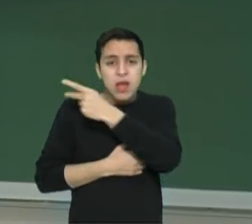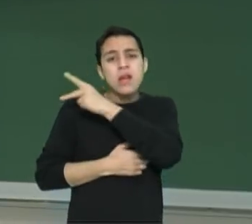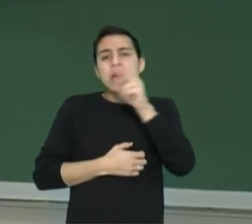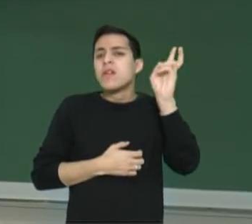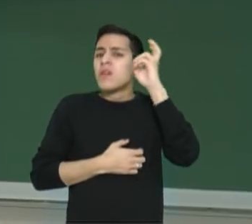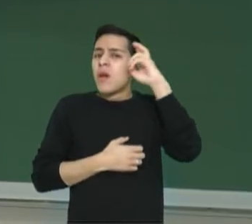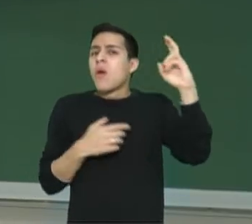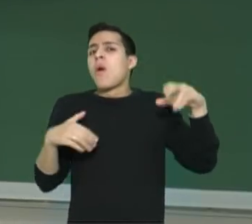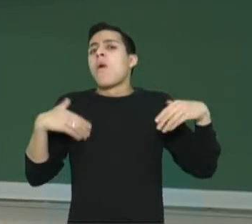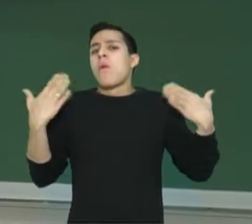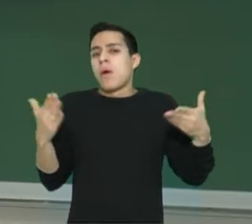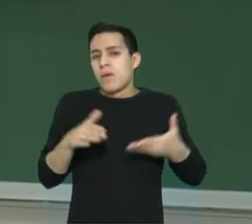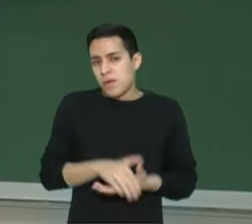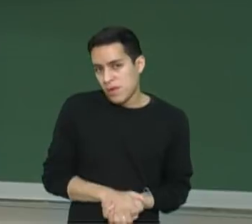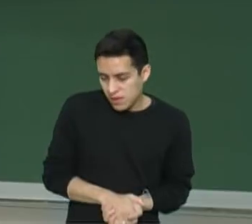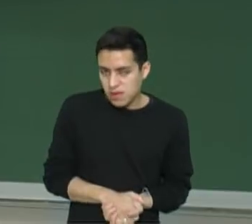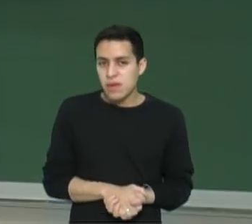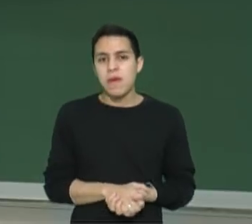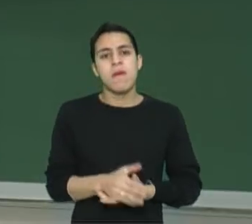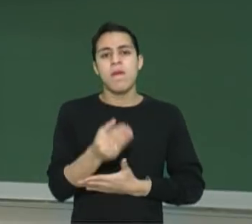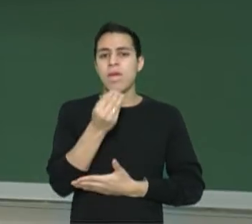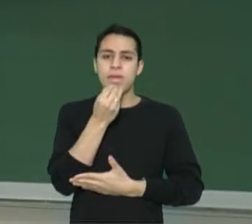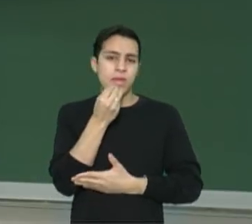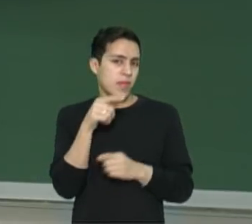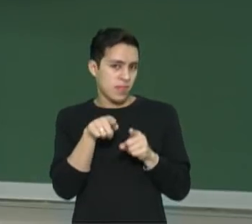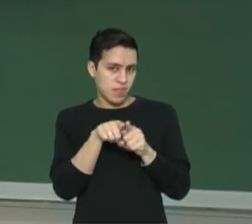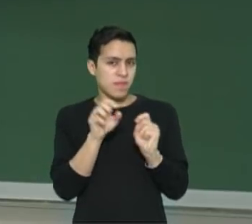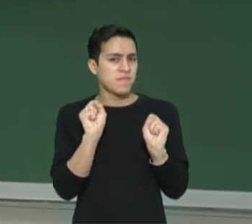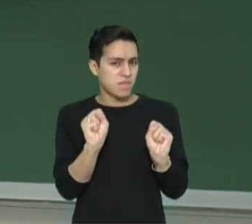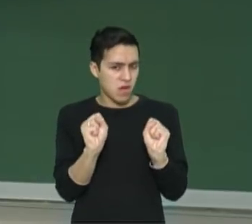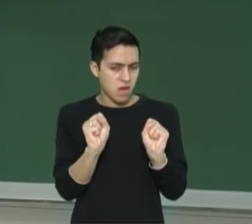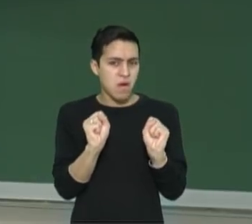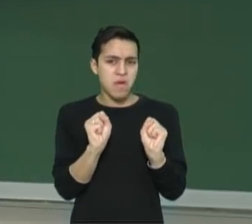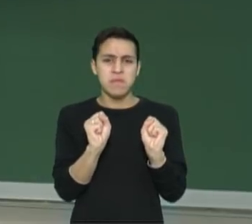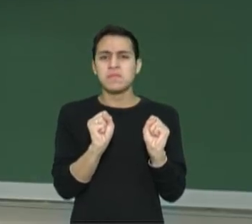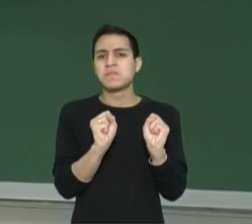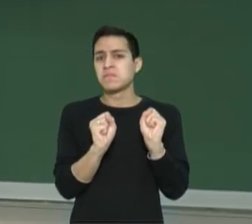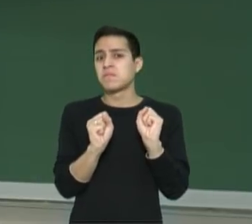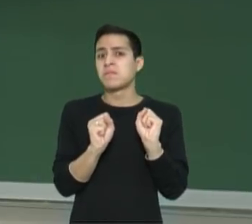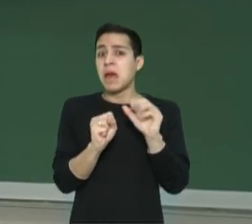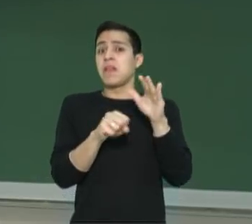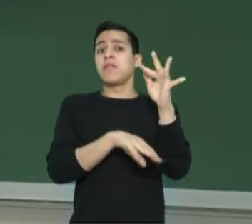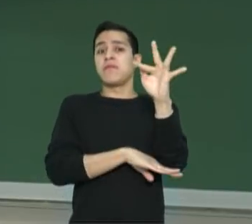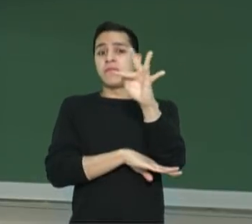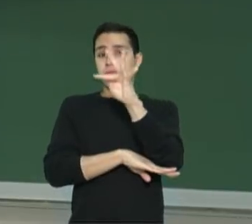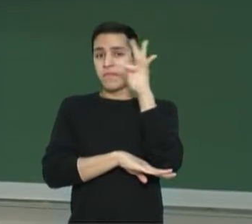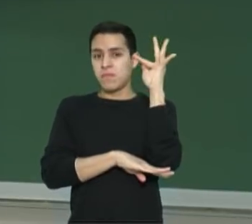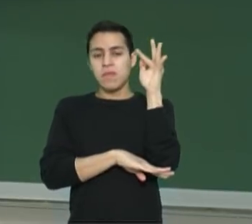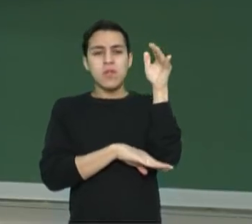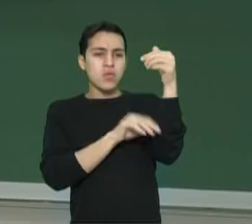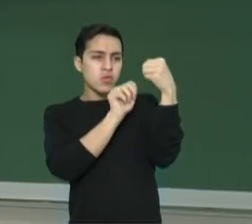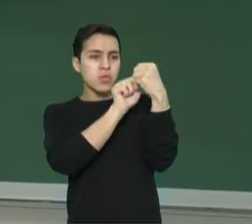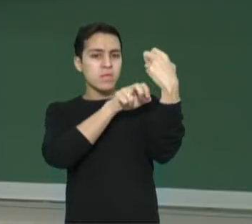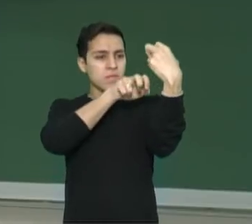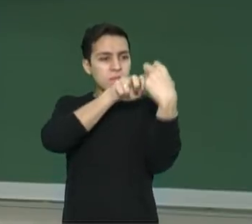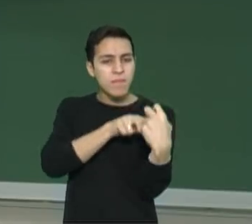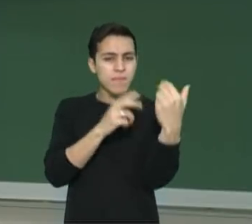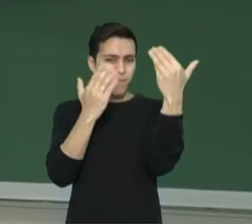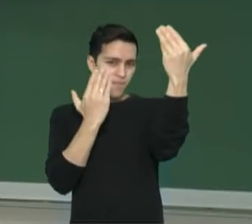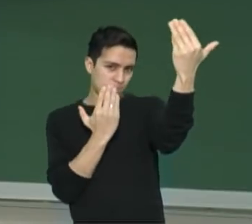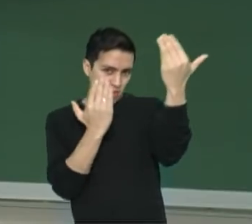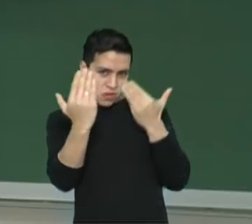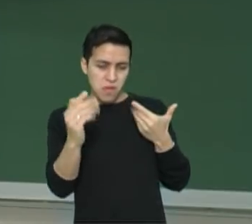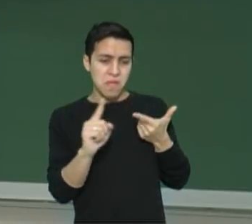sua inteligência, tá? Claro que também isso pode ser feito de forma um pouco mais formal, com um psicólogo ou